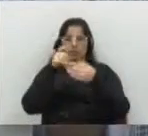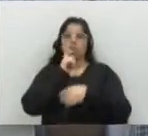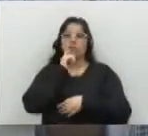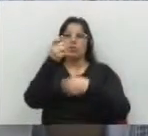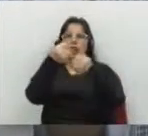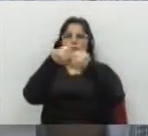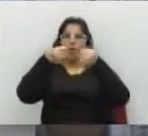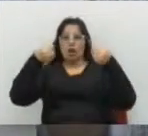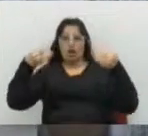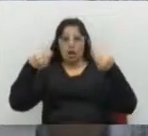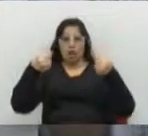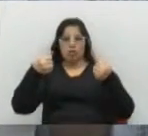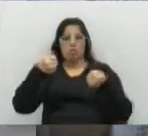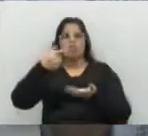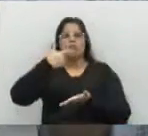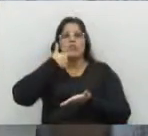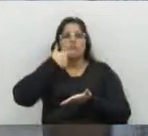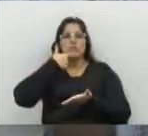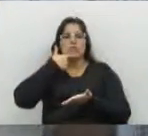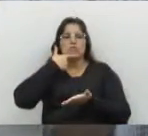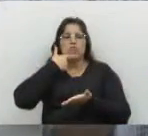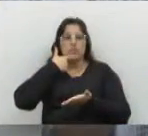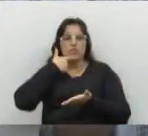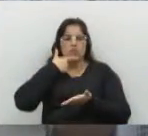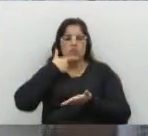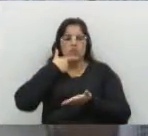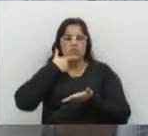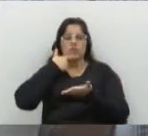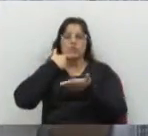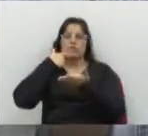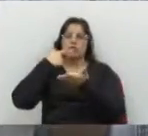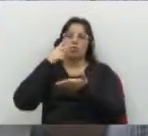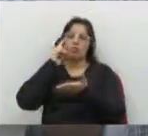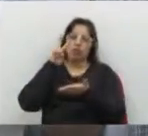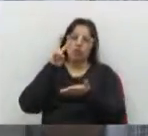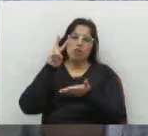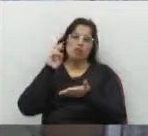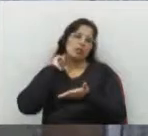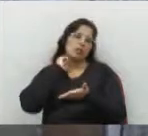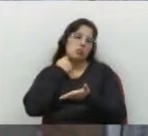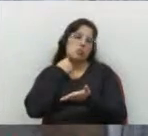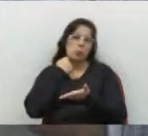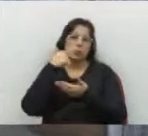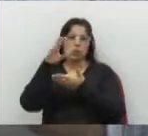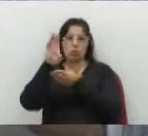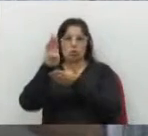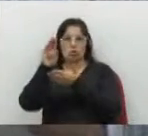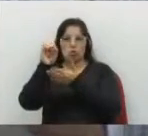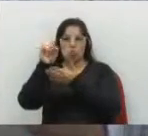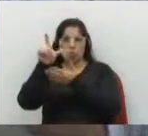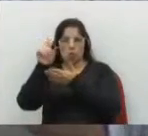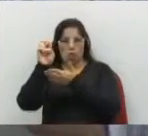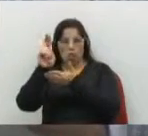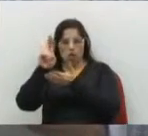parte embolorada e jogar fora e comer as outras, a gente está comendo um queijo embolorado. E isso acontece com o feijão